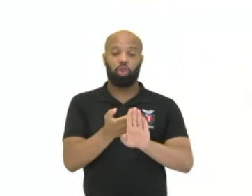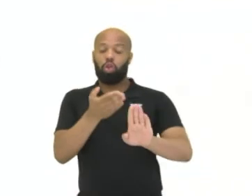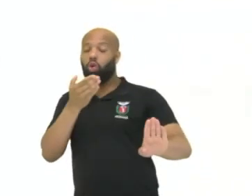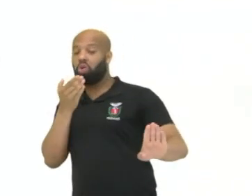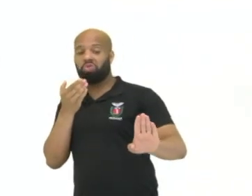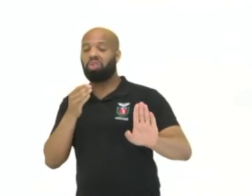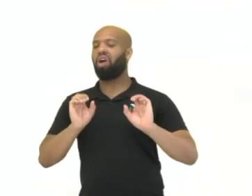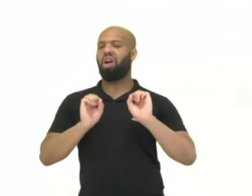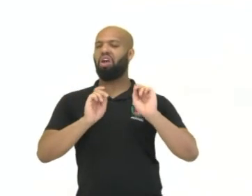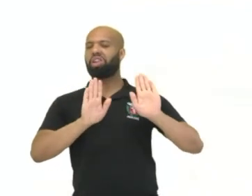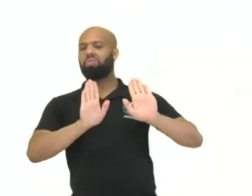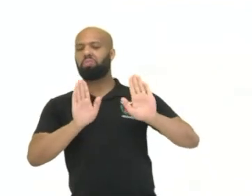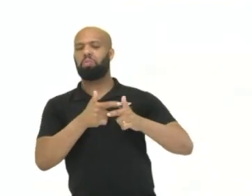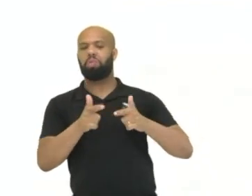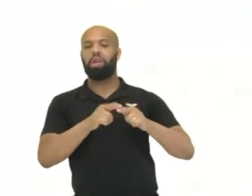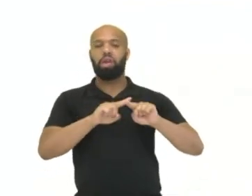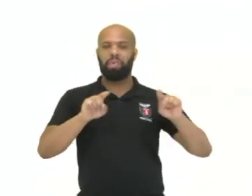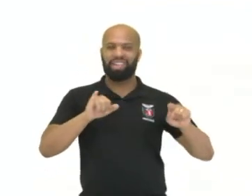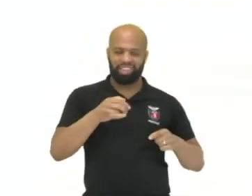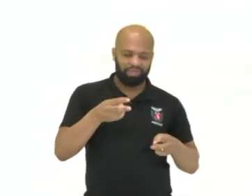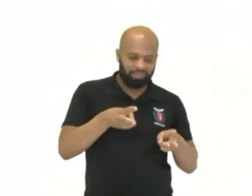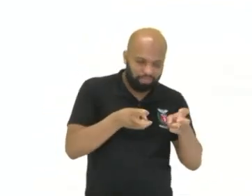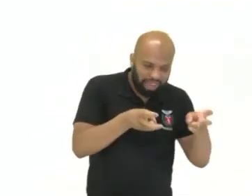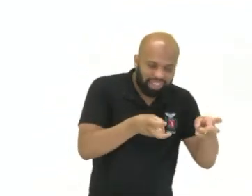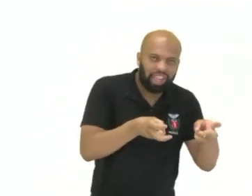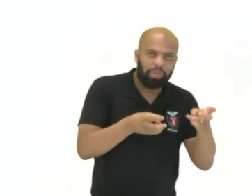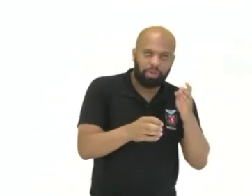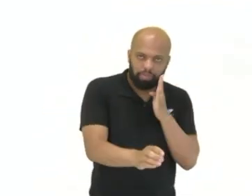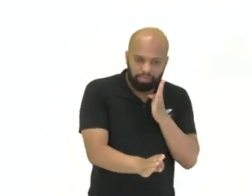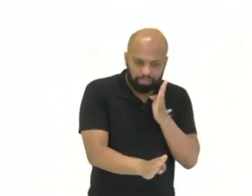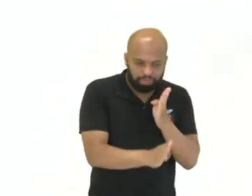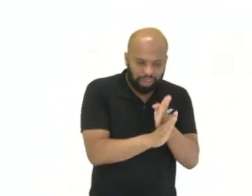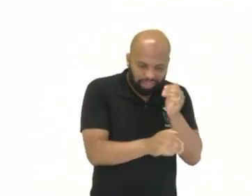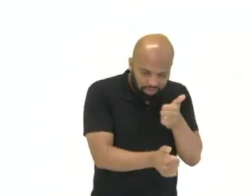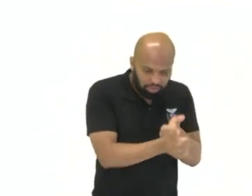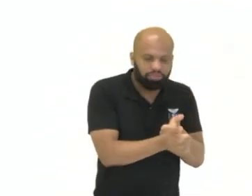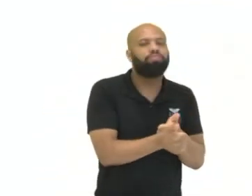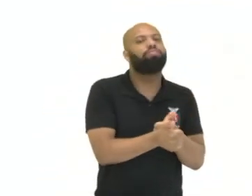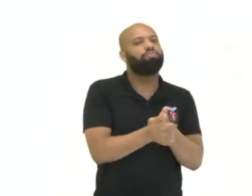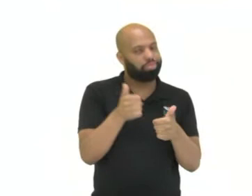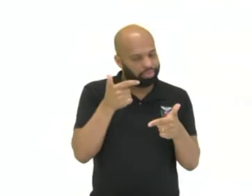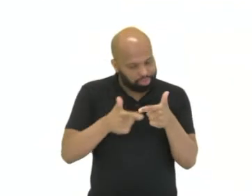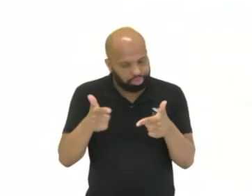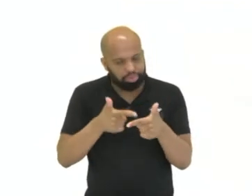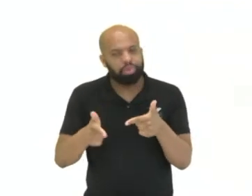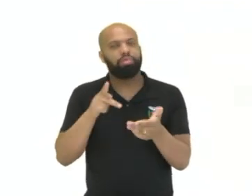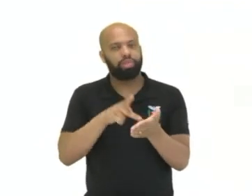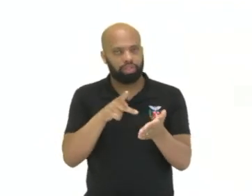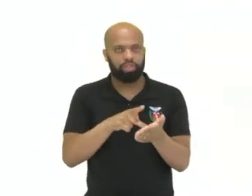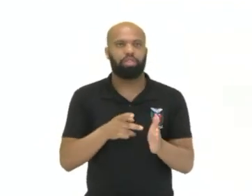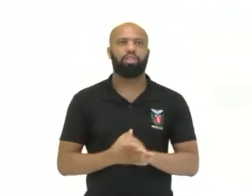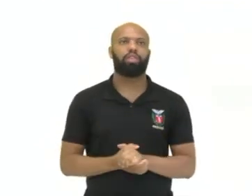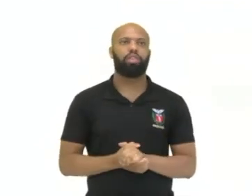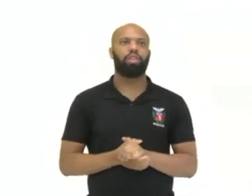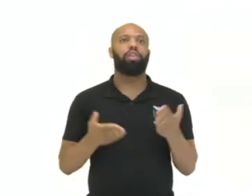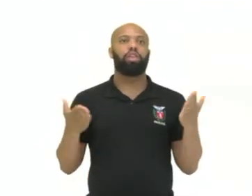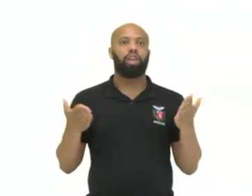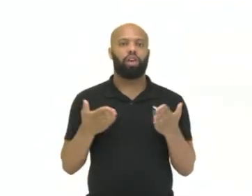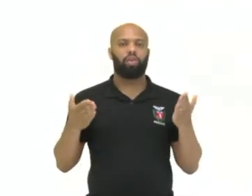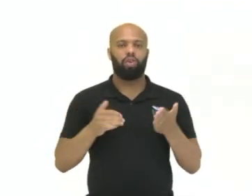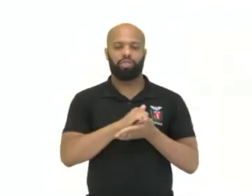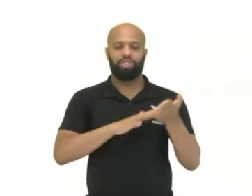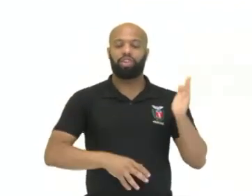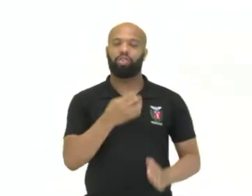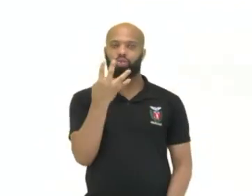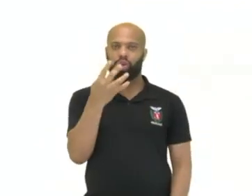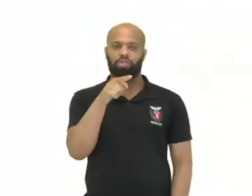cruel. Então, a atividade 4 agora, a gente chega ao quê? À conclusão. E nesse momento, o que eu